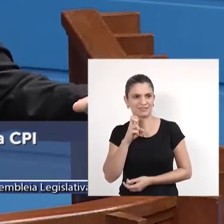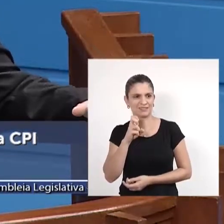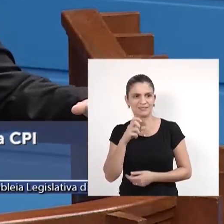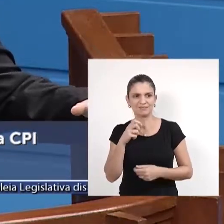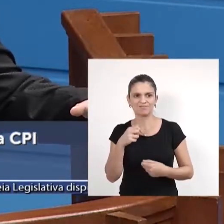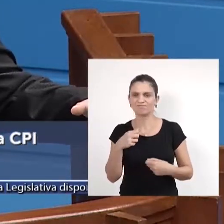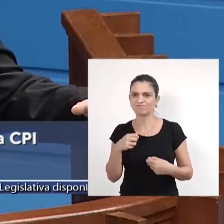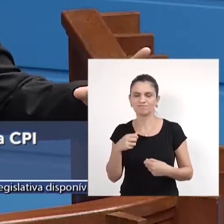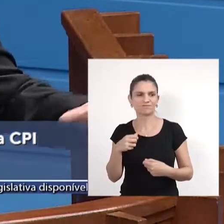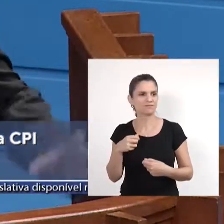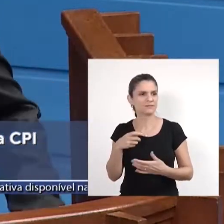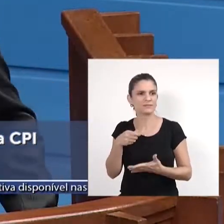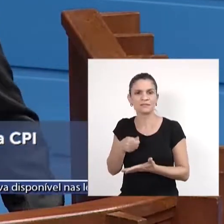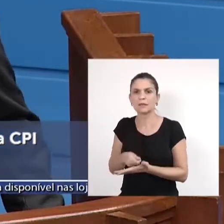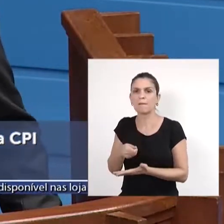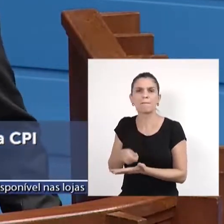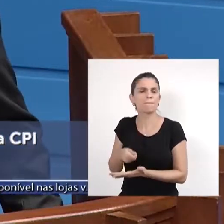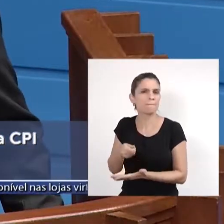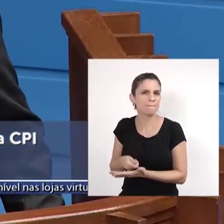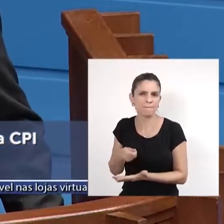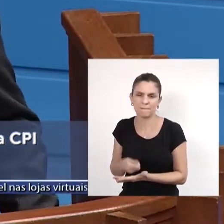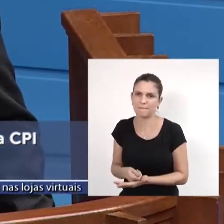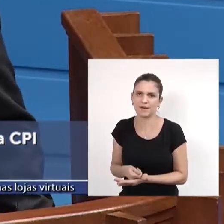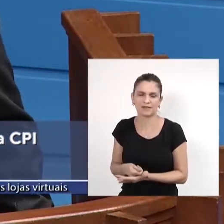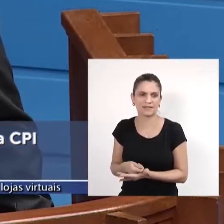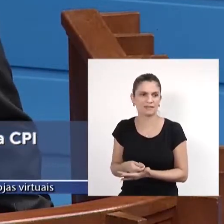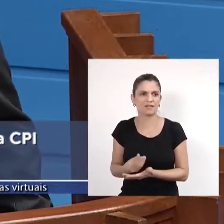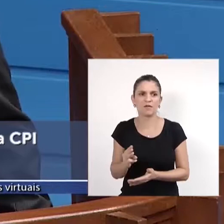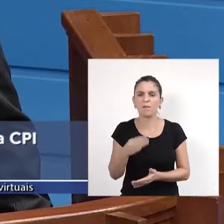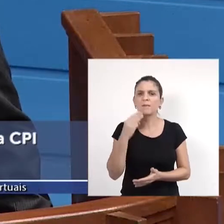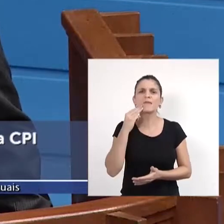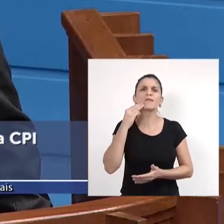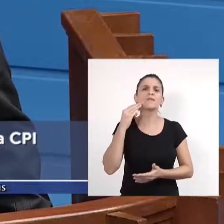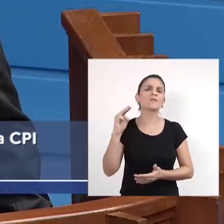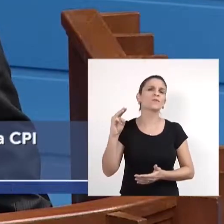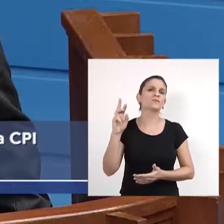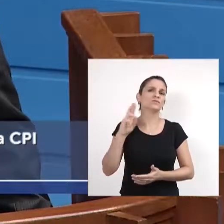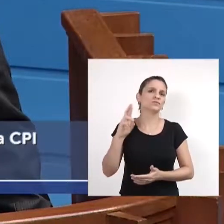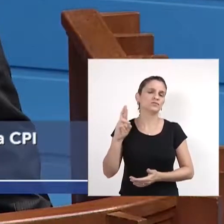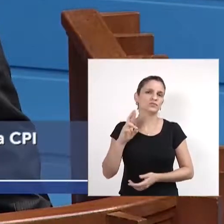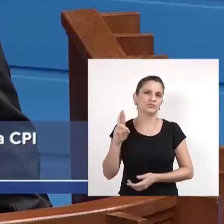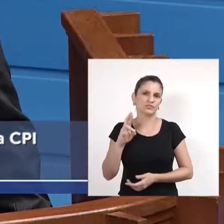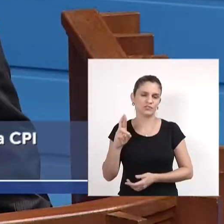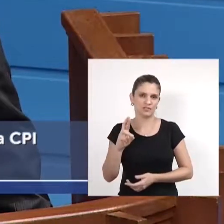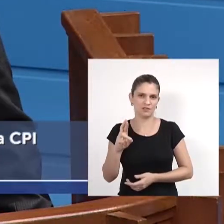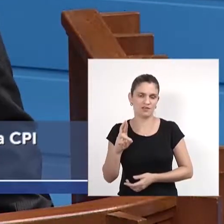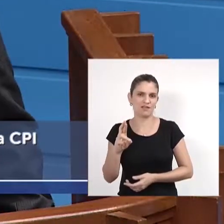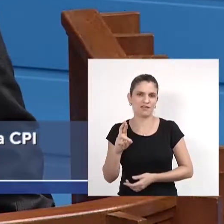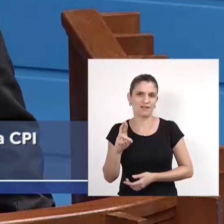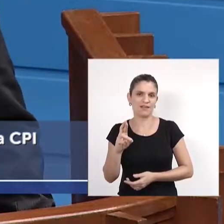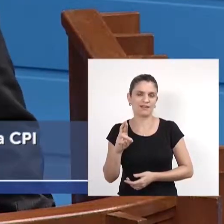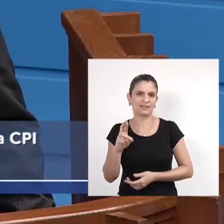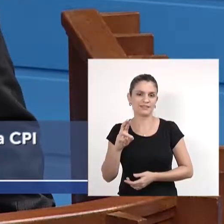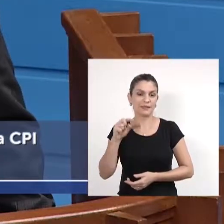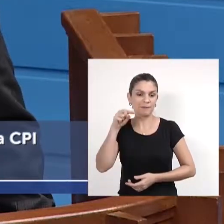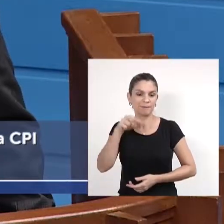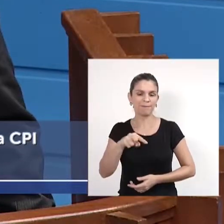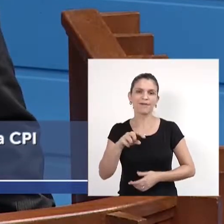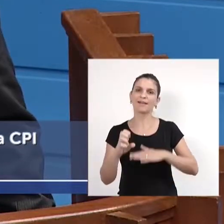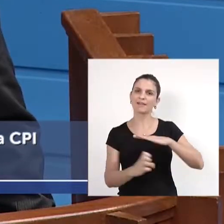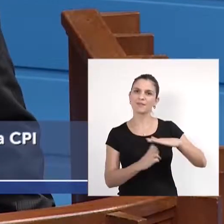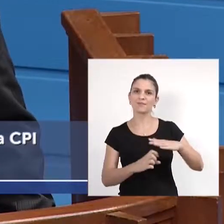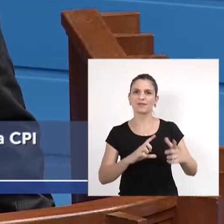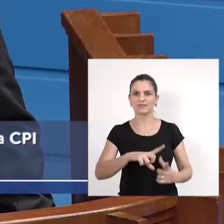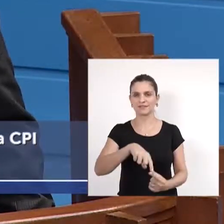de reais para a Energisa. Por que não abater esses valores recuperados pela Energisa dos gatos,